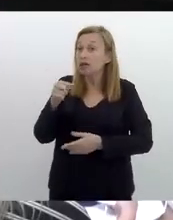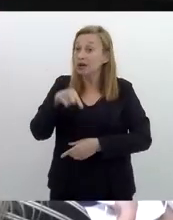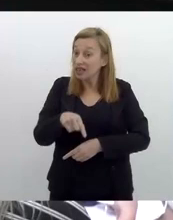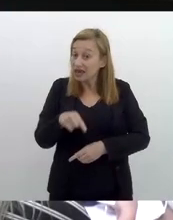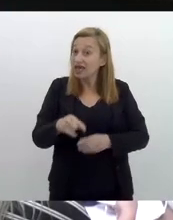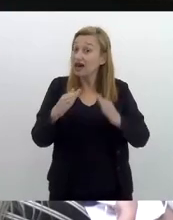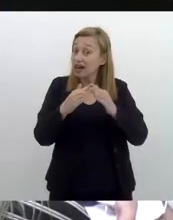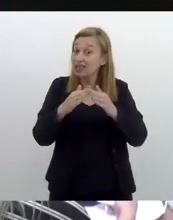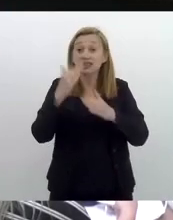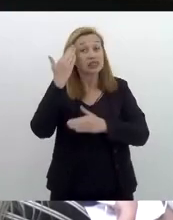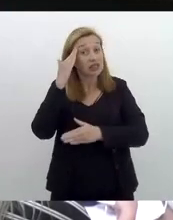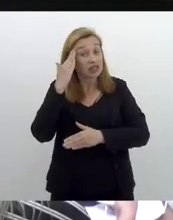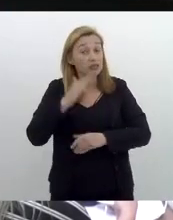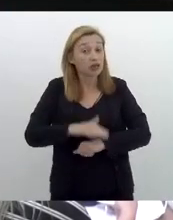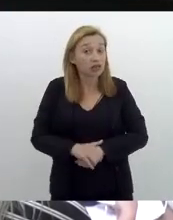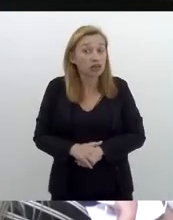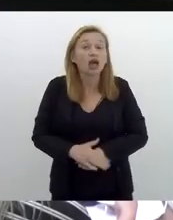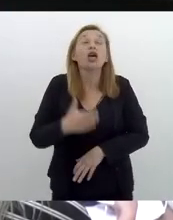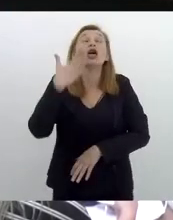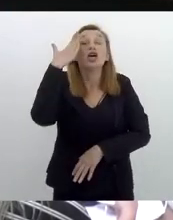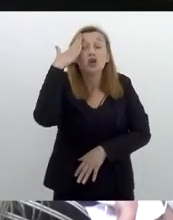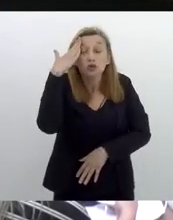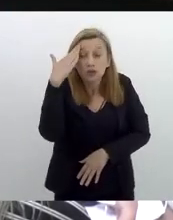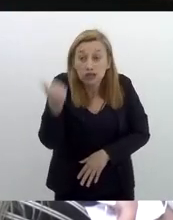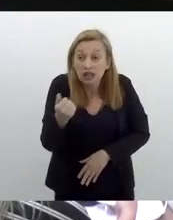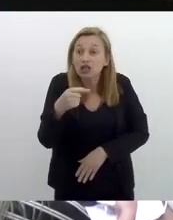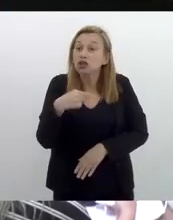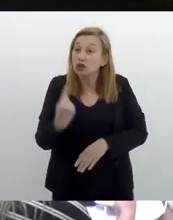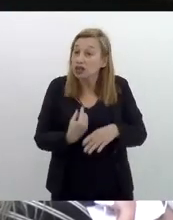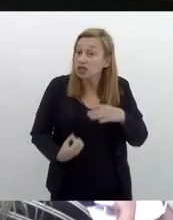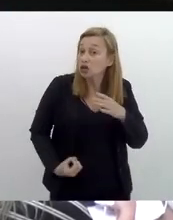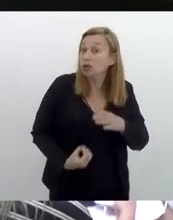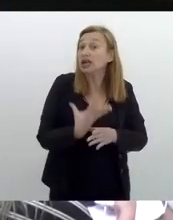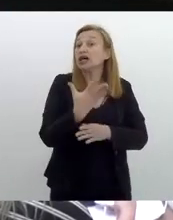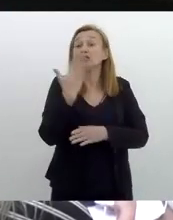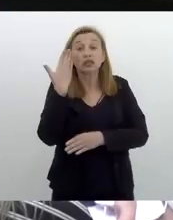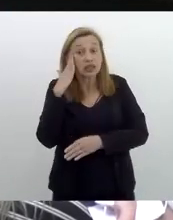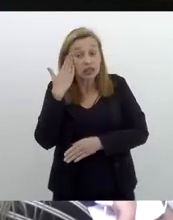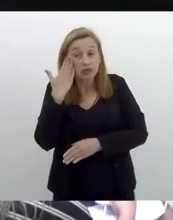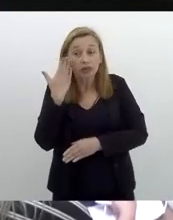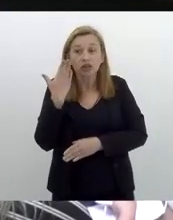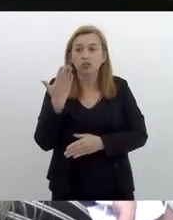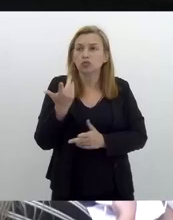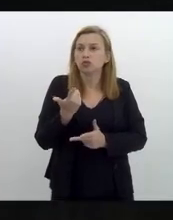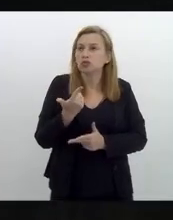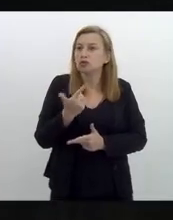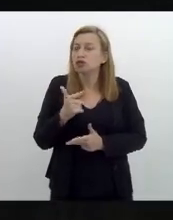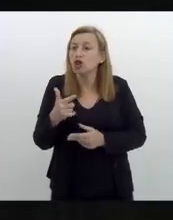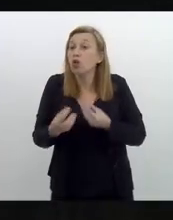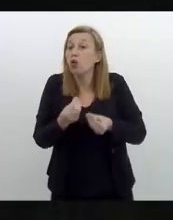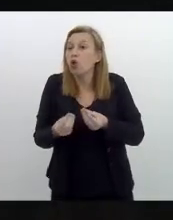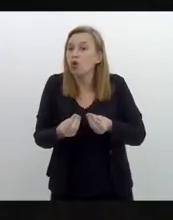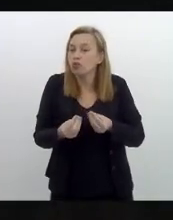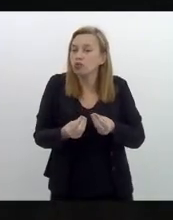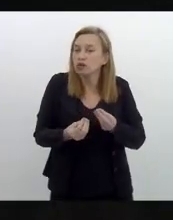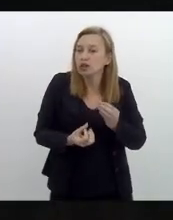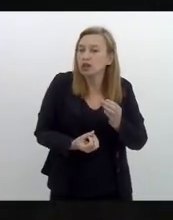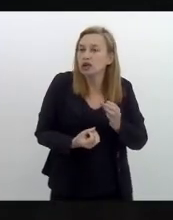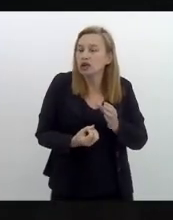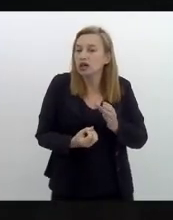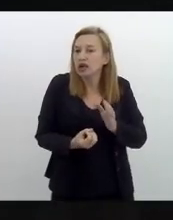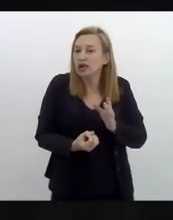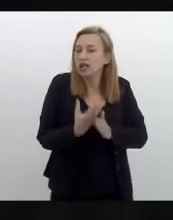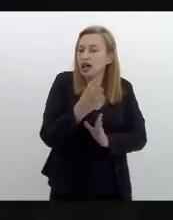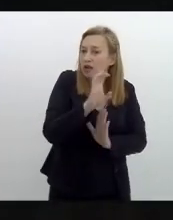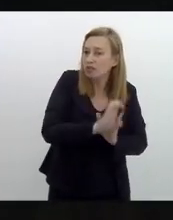de entendimento aqui nós estamos construindo um entendimento não dá para fazer um destaque de aumento como queria a